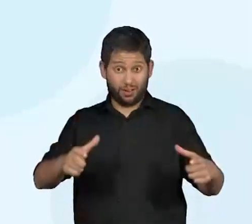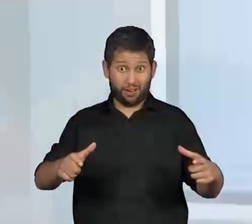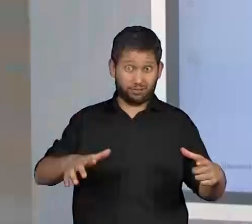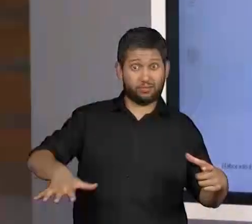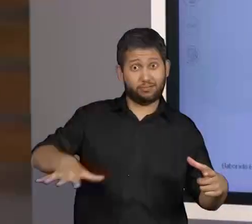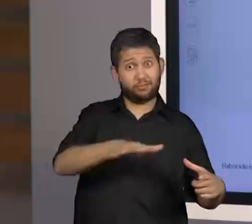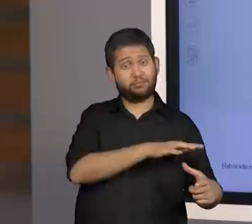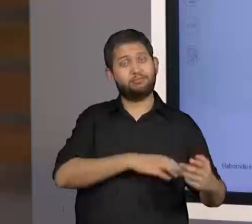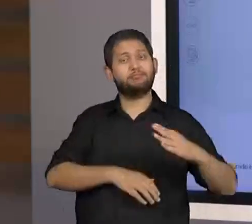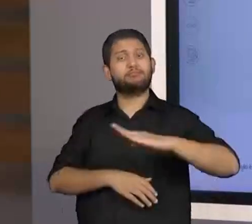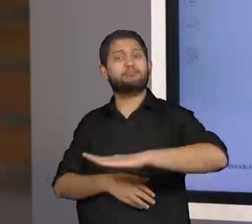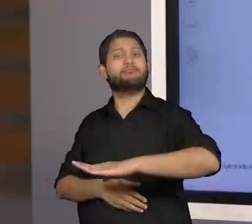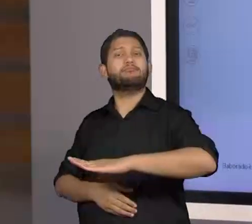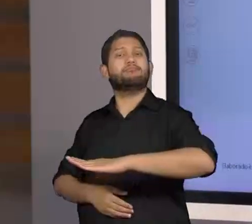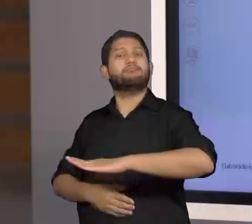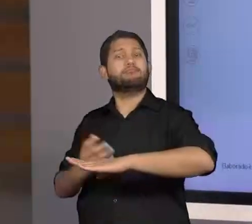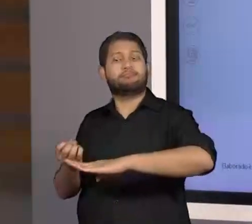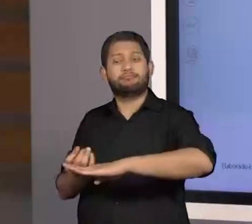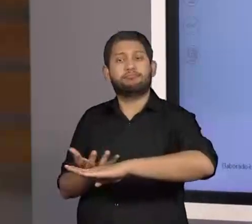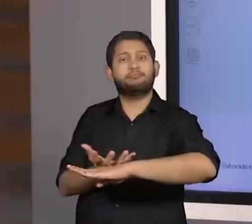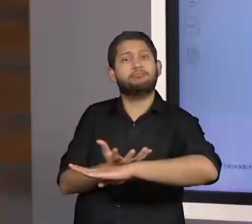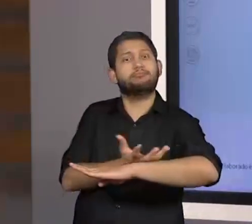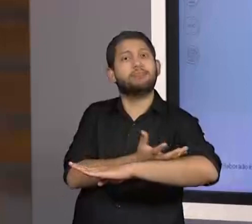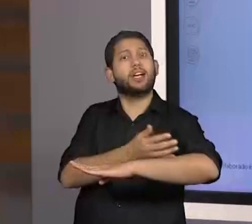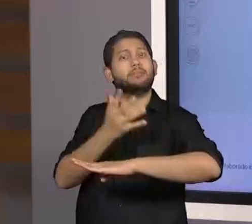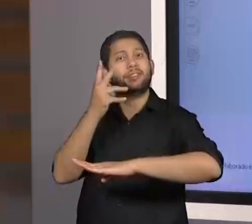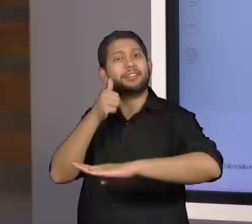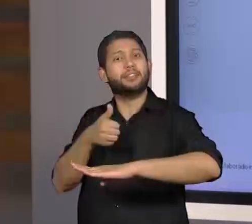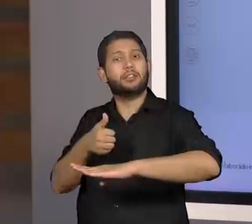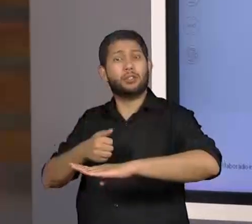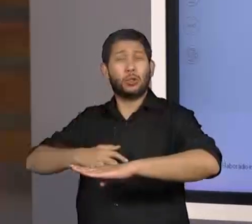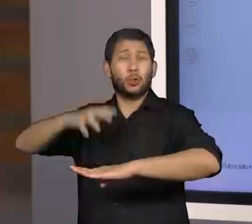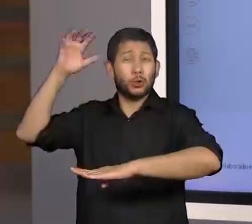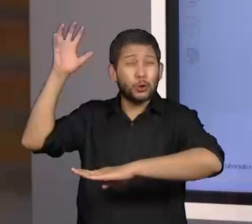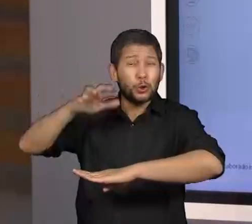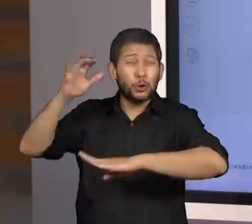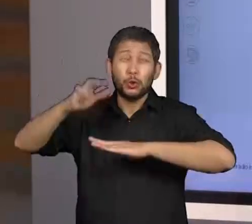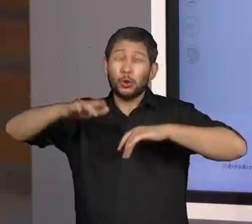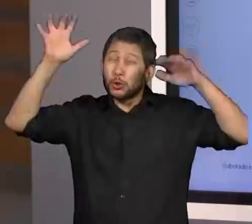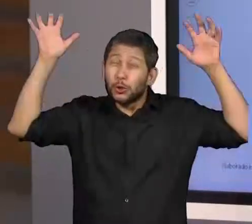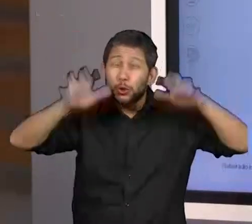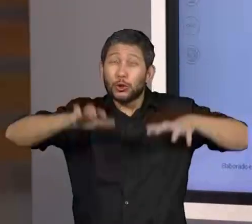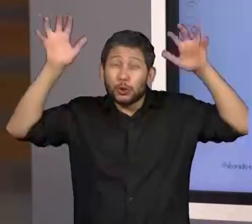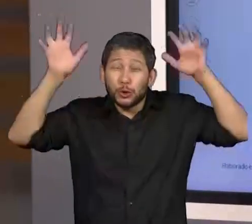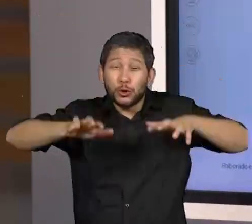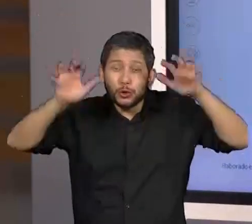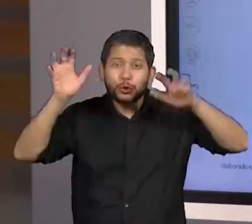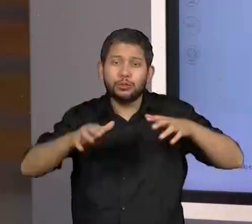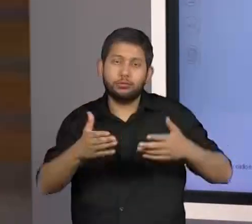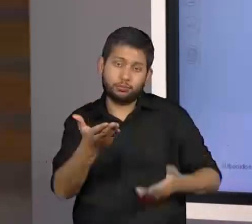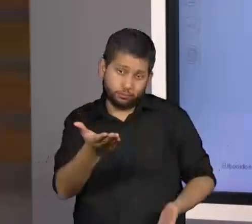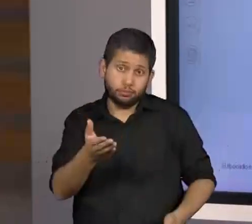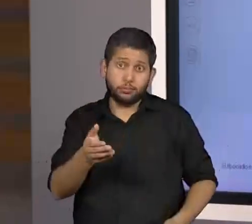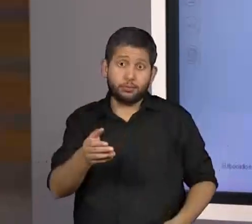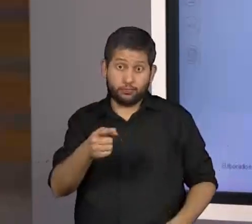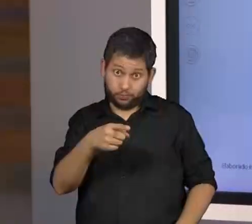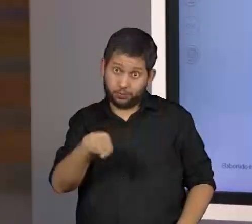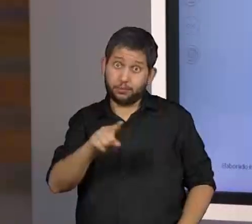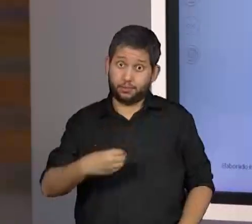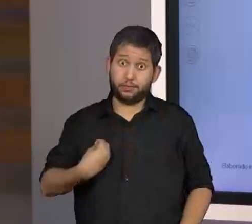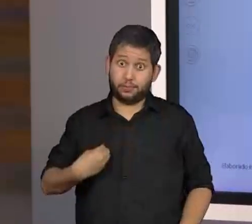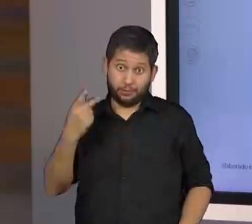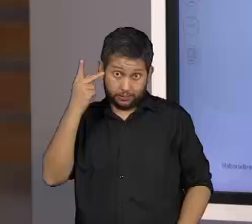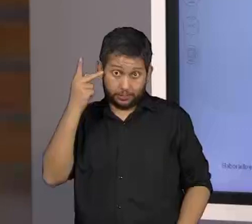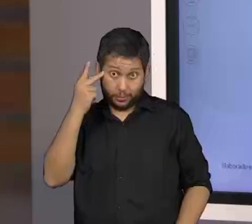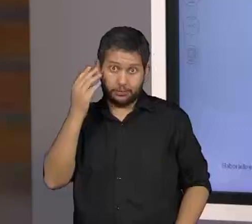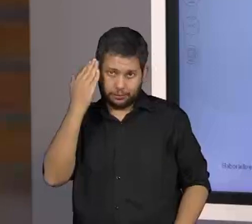Toda vez que a gente pensa em chuva, galera, vamos pensar aí nessas grandes chuvas que aconteceram aí durante o ano, aqui em São